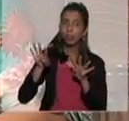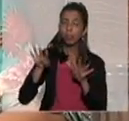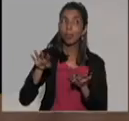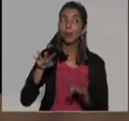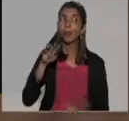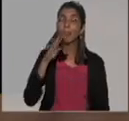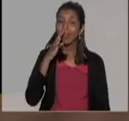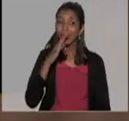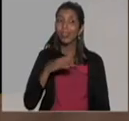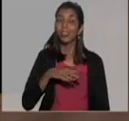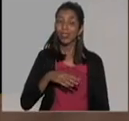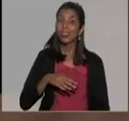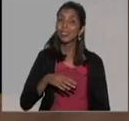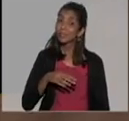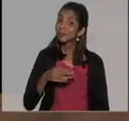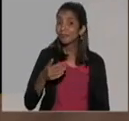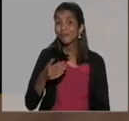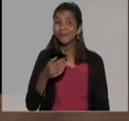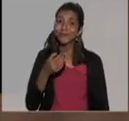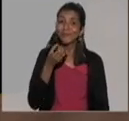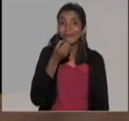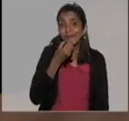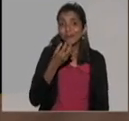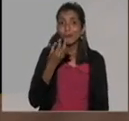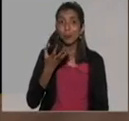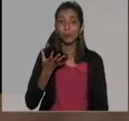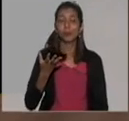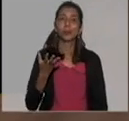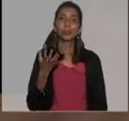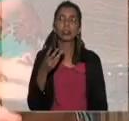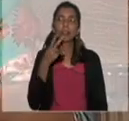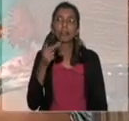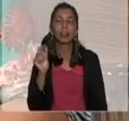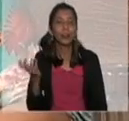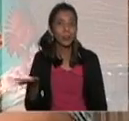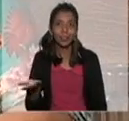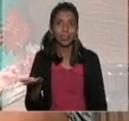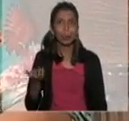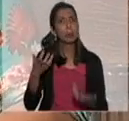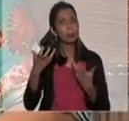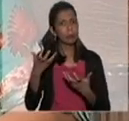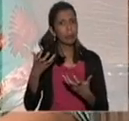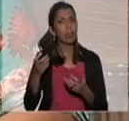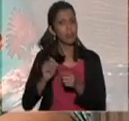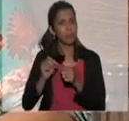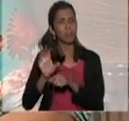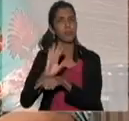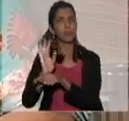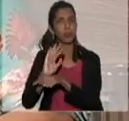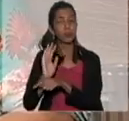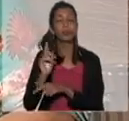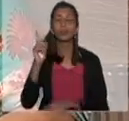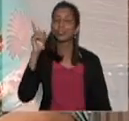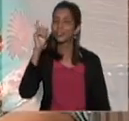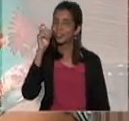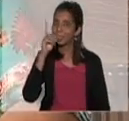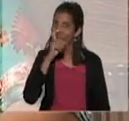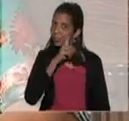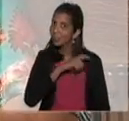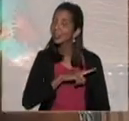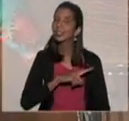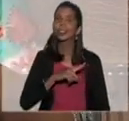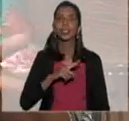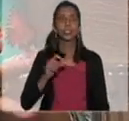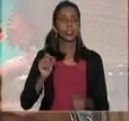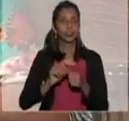ah ah P que que eu podia dizer eu queria fazer o filme e foi muito difícil eu